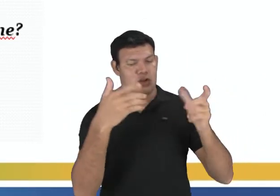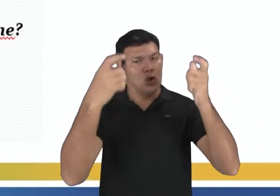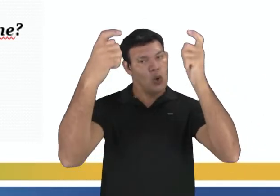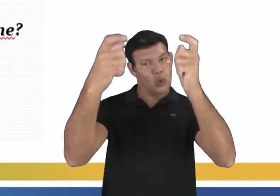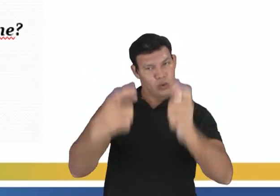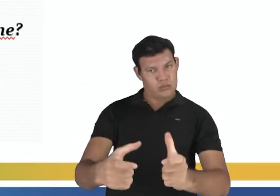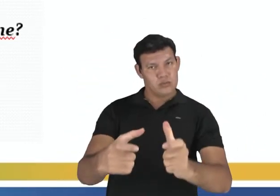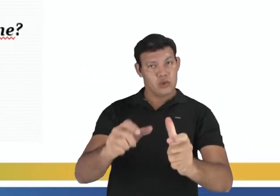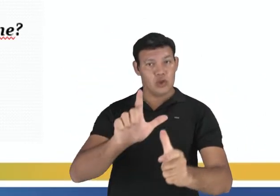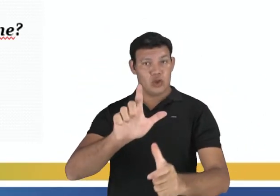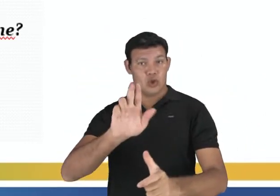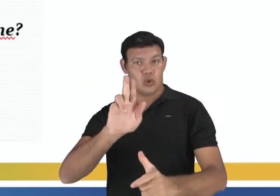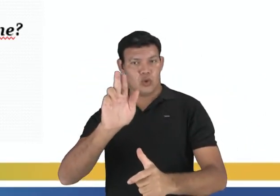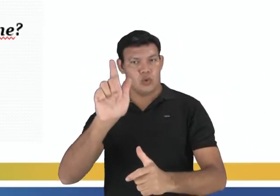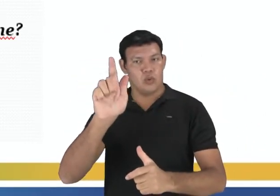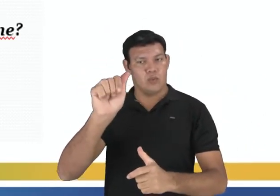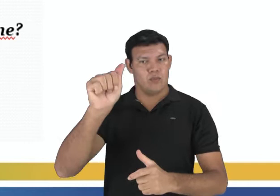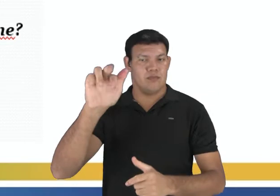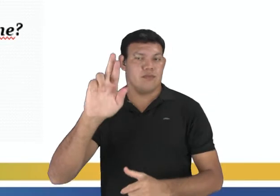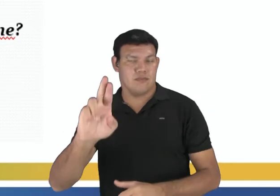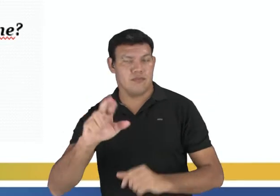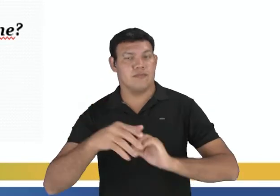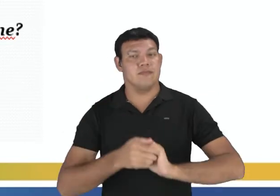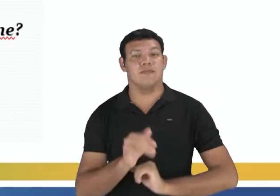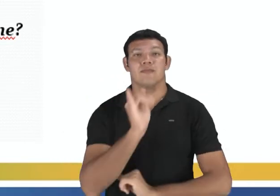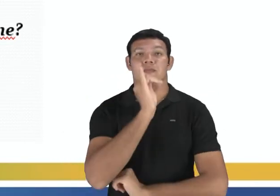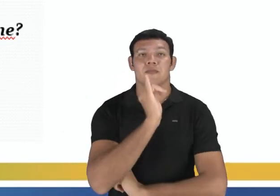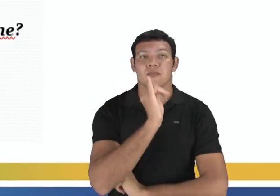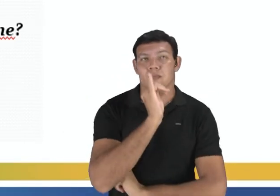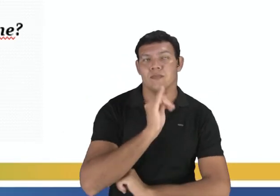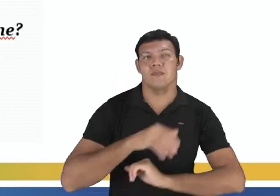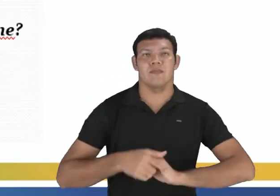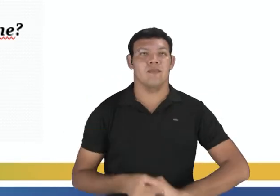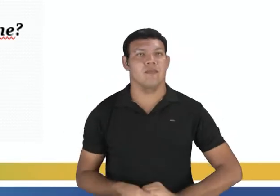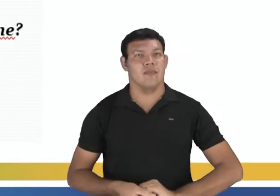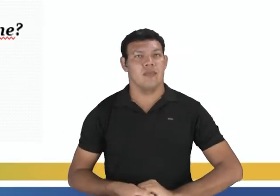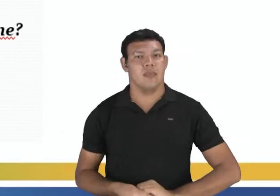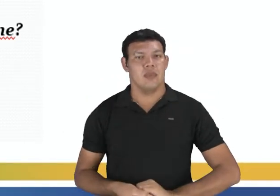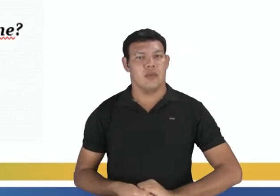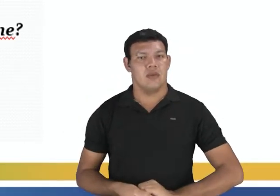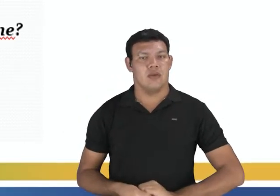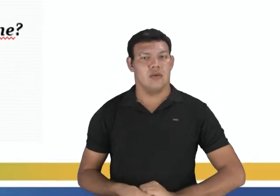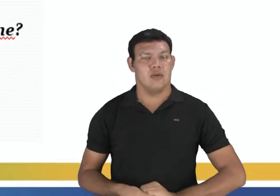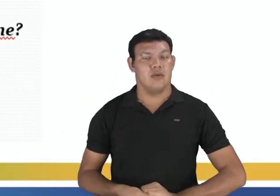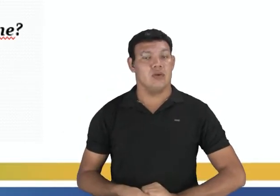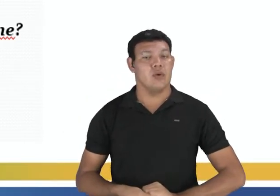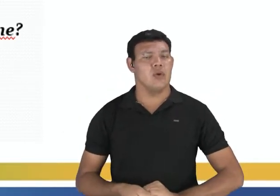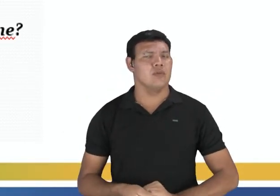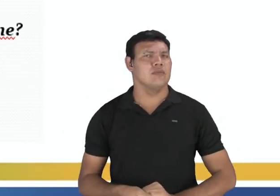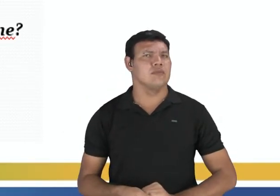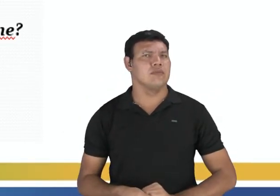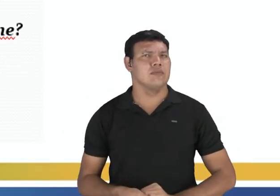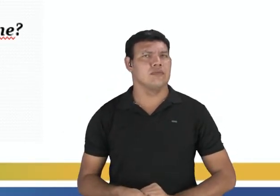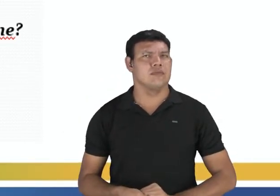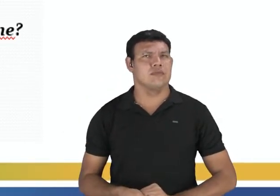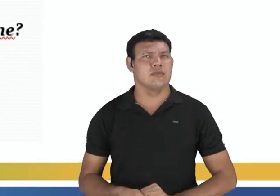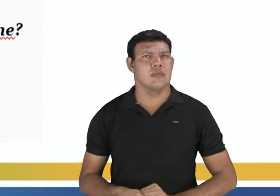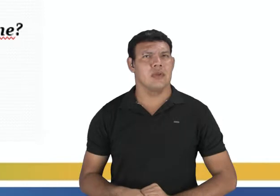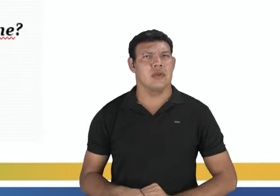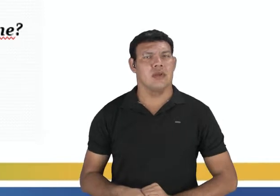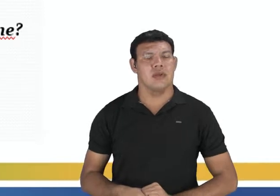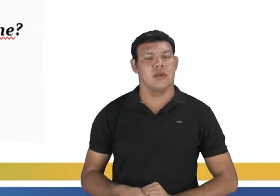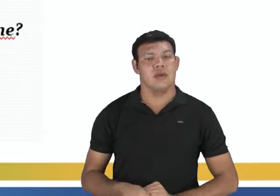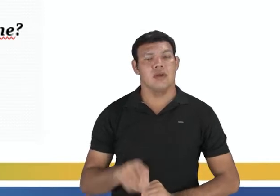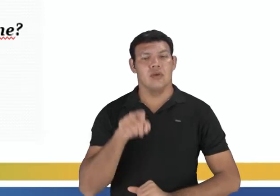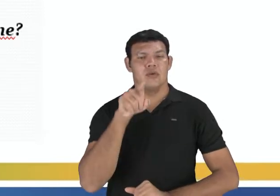lugar. Como no exemplo, where would you like to sit? Onde você